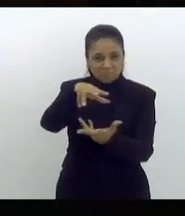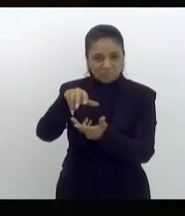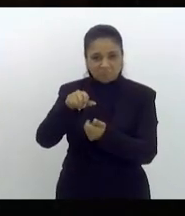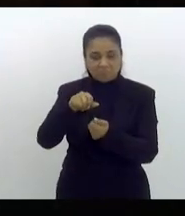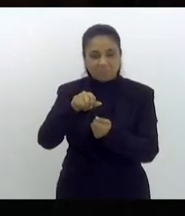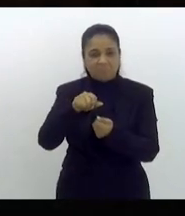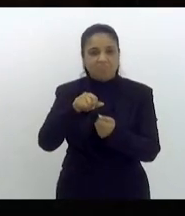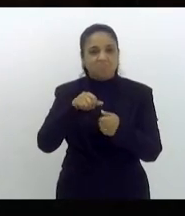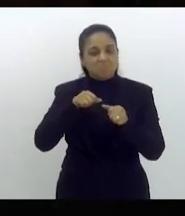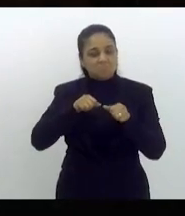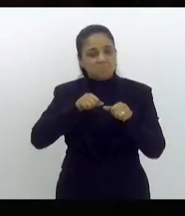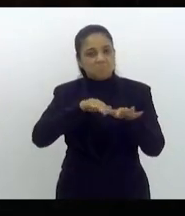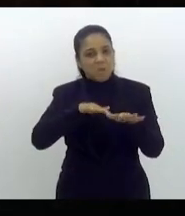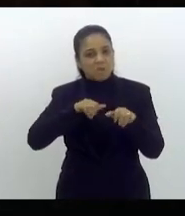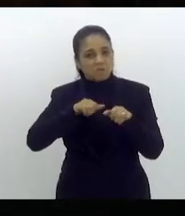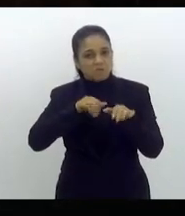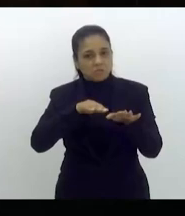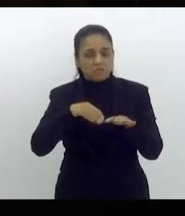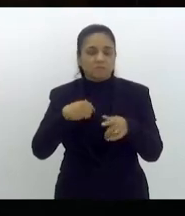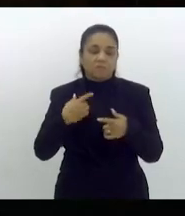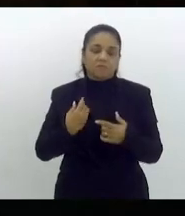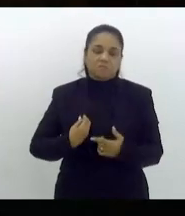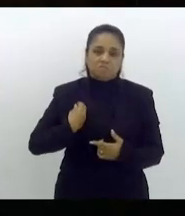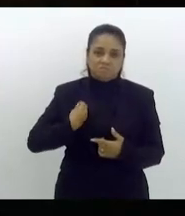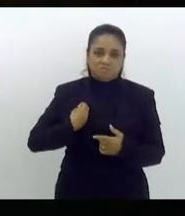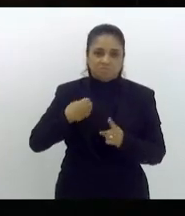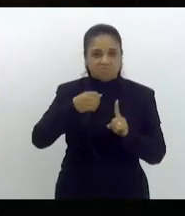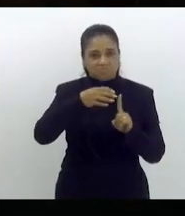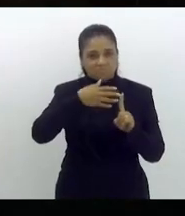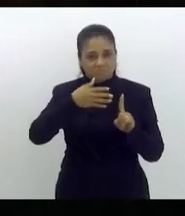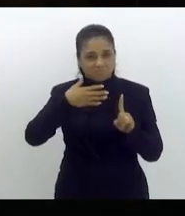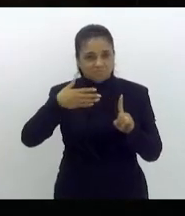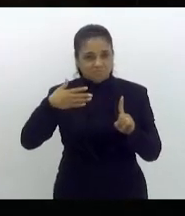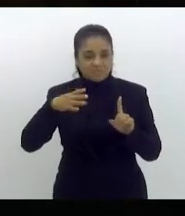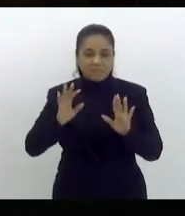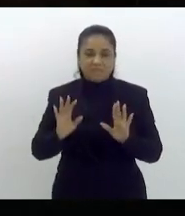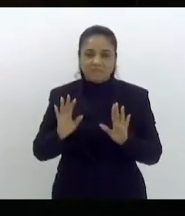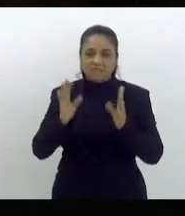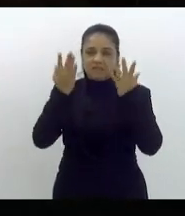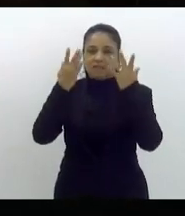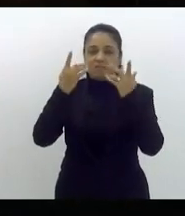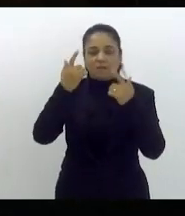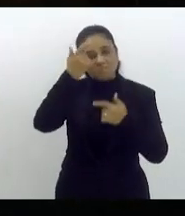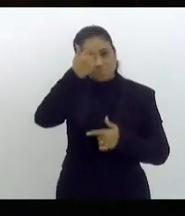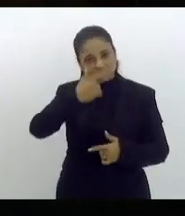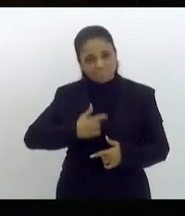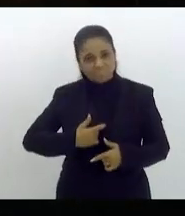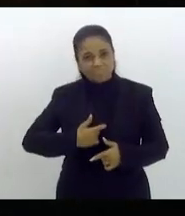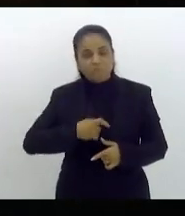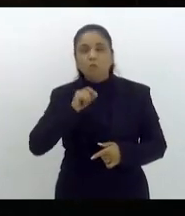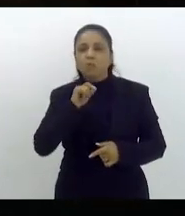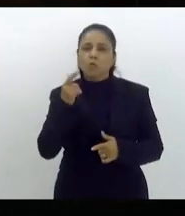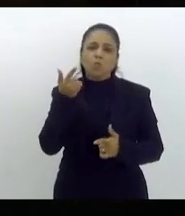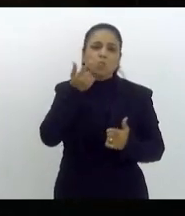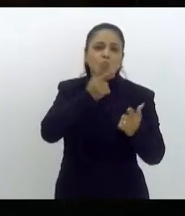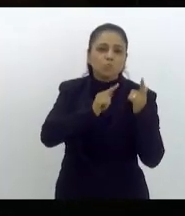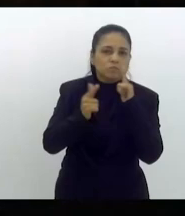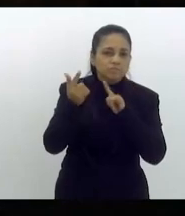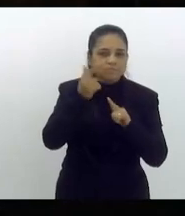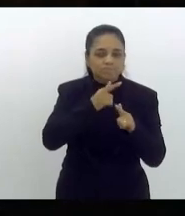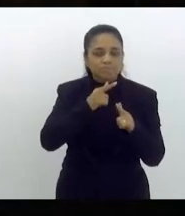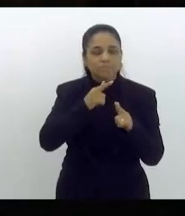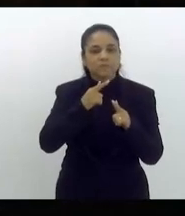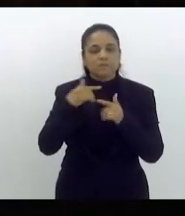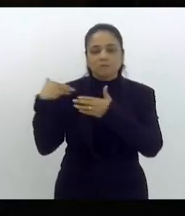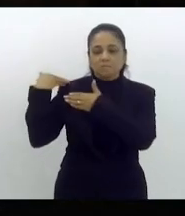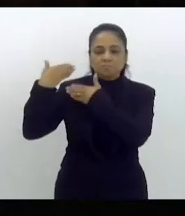que marcaram para que nós pudéssemos existir hoje o importante é dia de Celebrar quem somos o que conquistamos e nossa